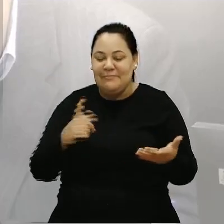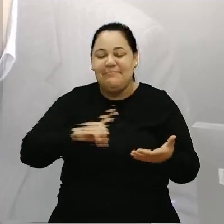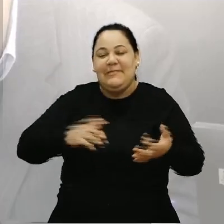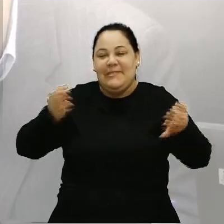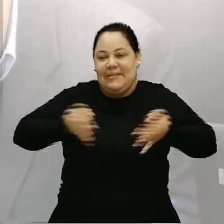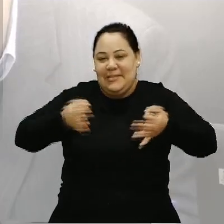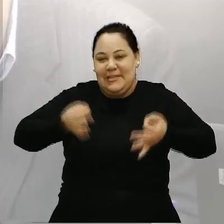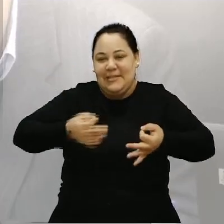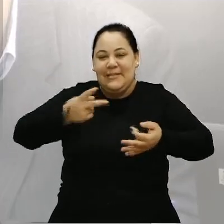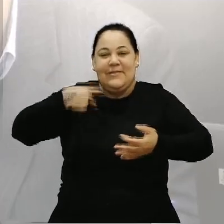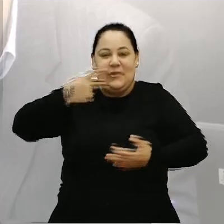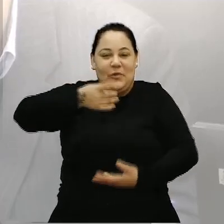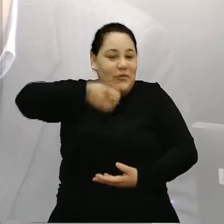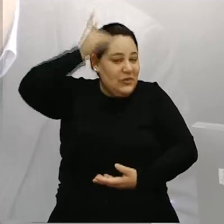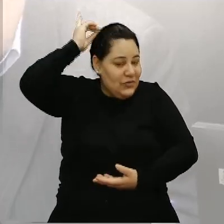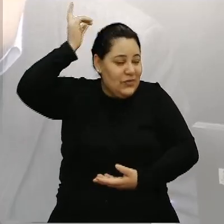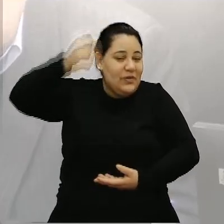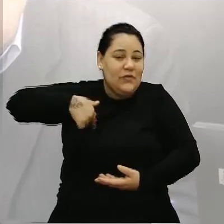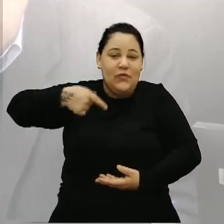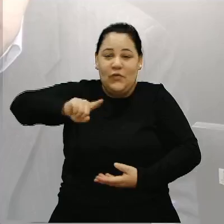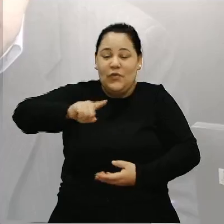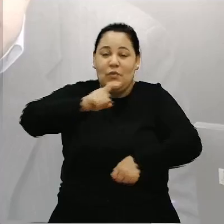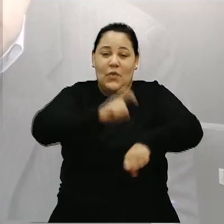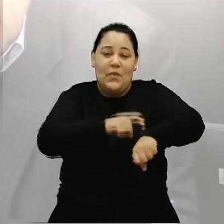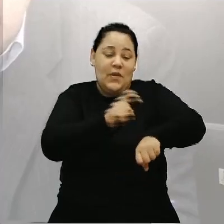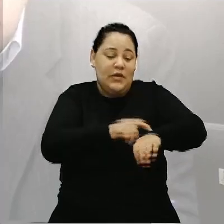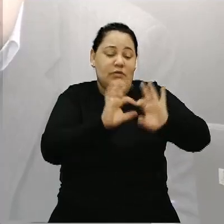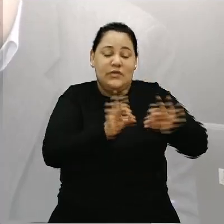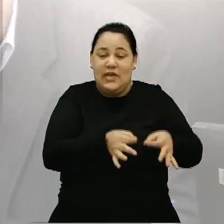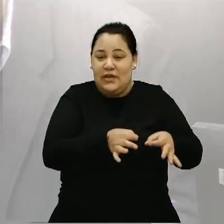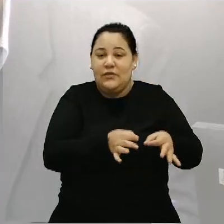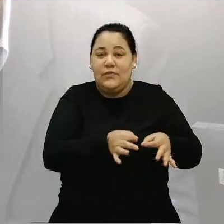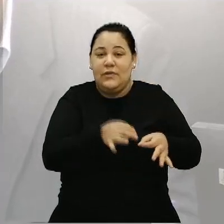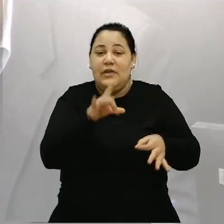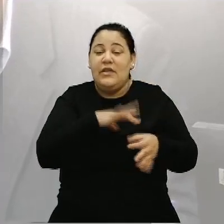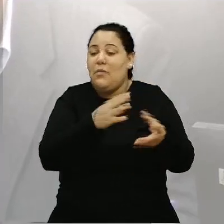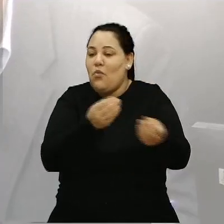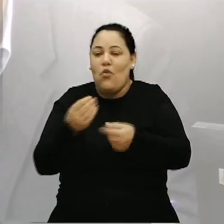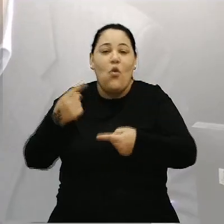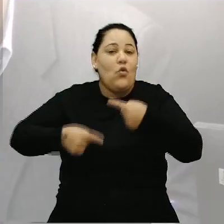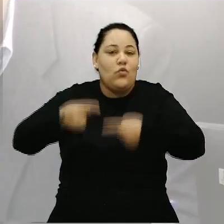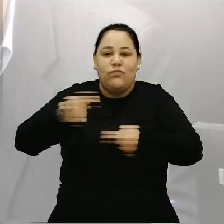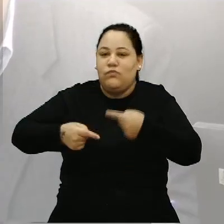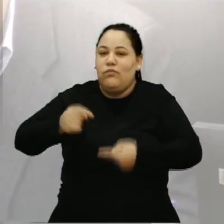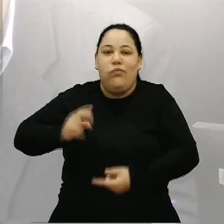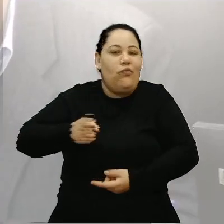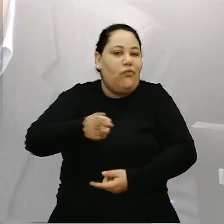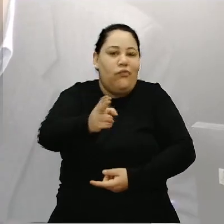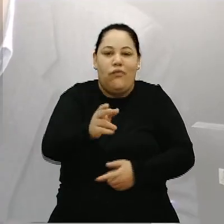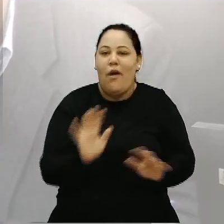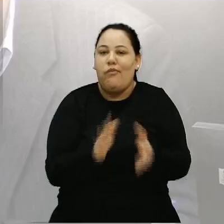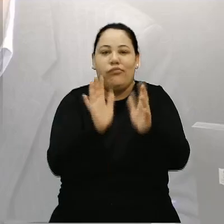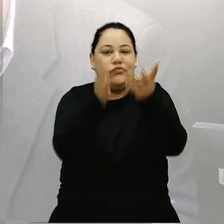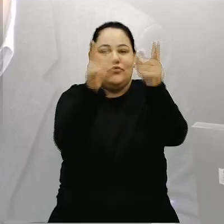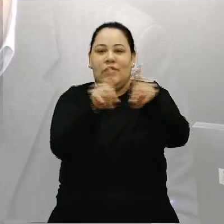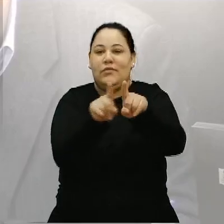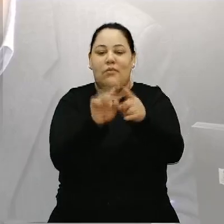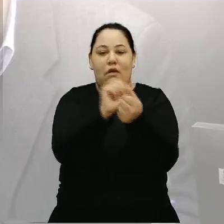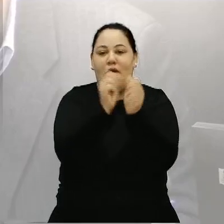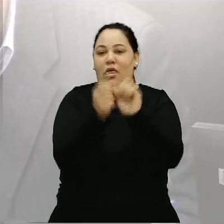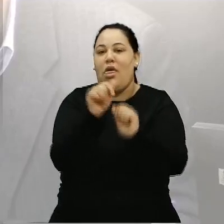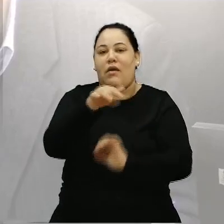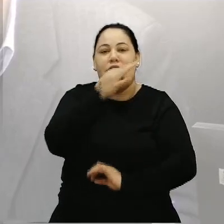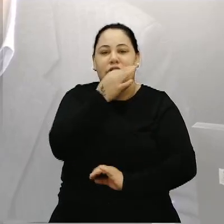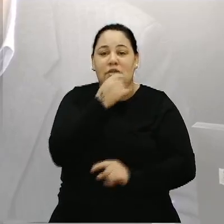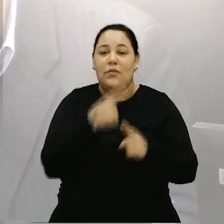farei parte dessa frente no momento oportuno, e nós temos muito a debater, muito a incentivar o artesanato em Caxias do Sul, porque